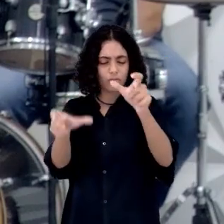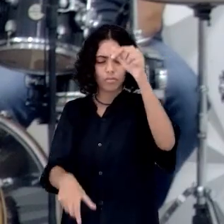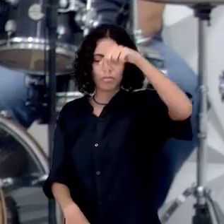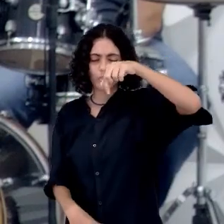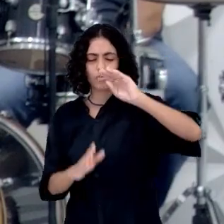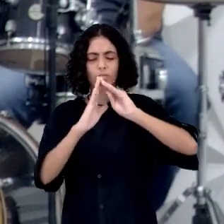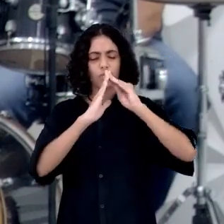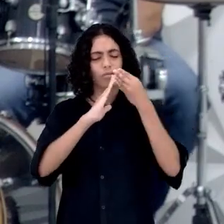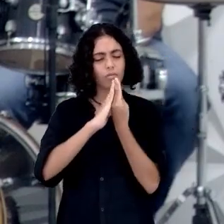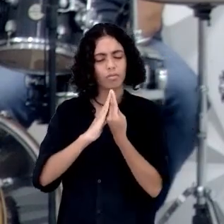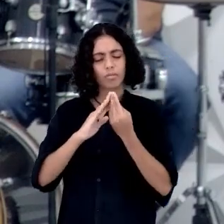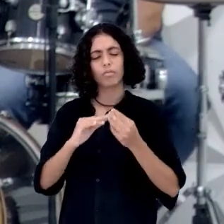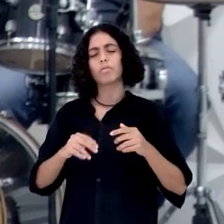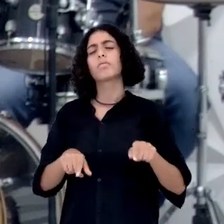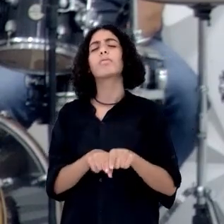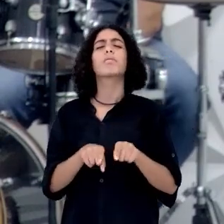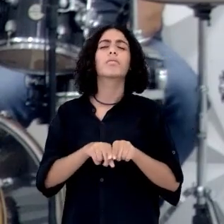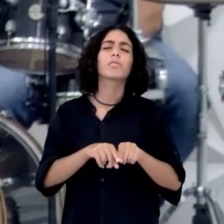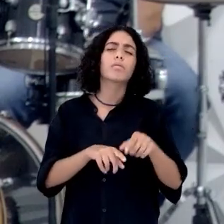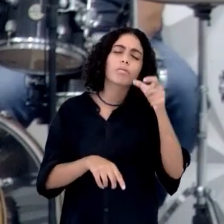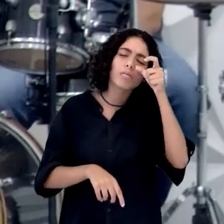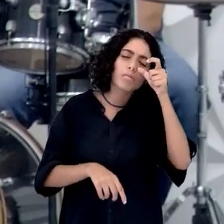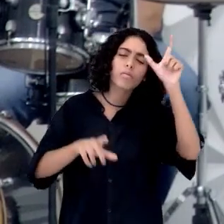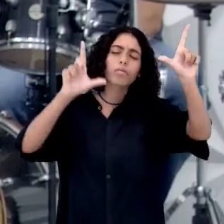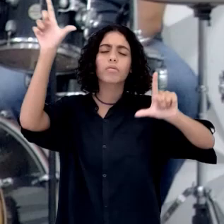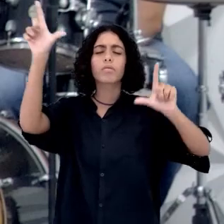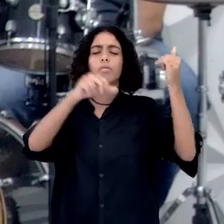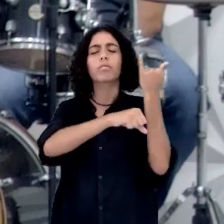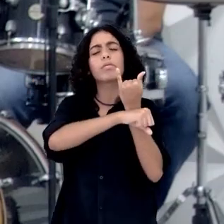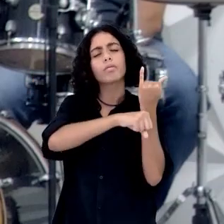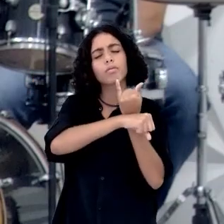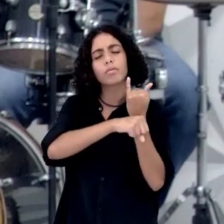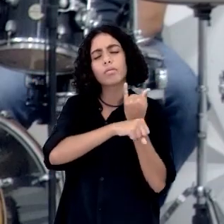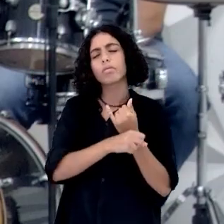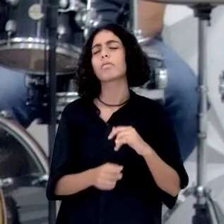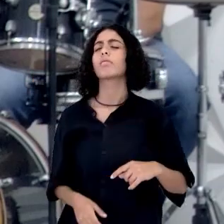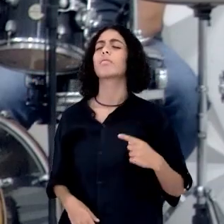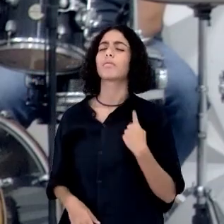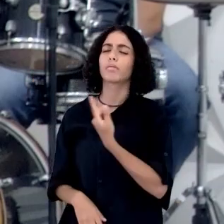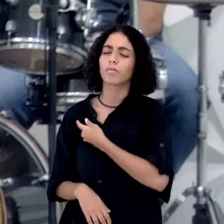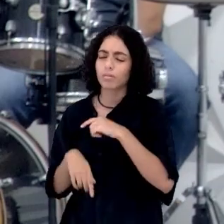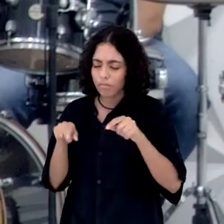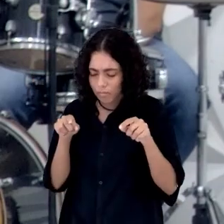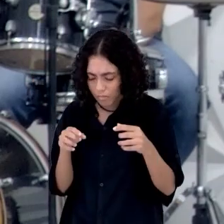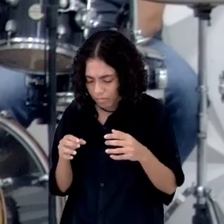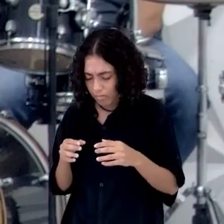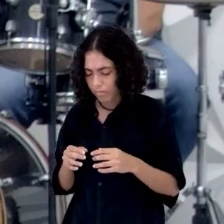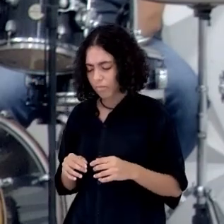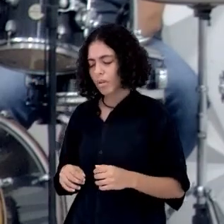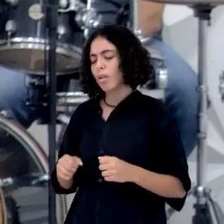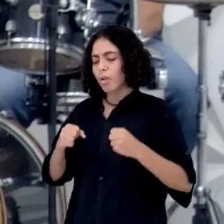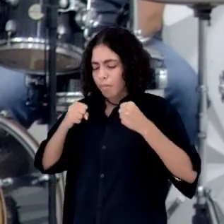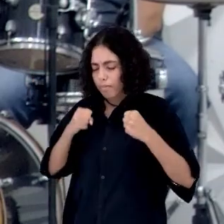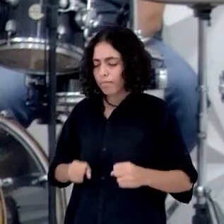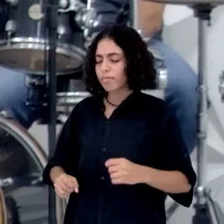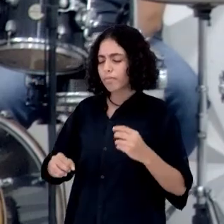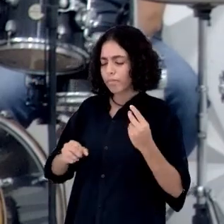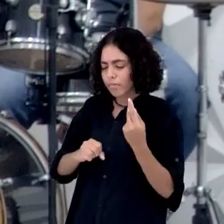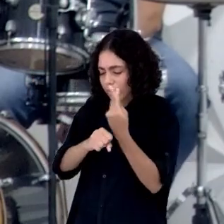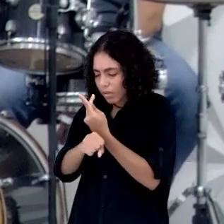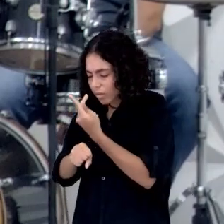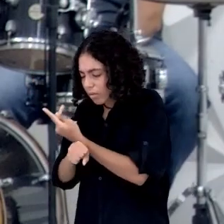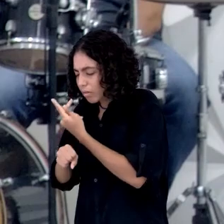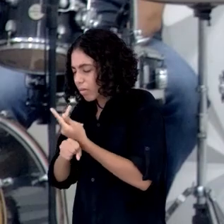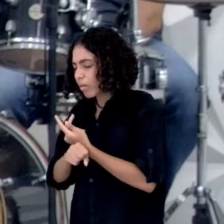Senhor. E que venhamos cada vez mais buscar a Tua vontade e nos sentir seguros naquilo que o